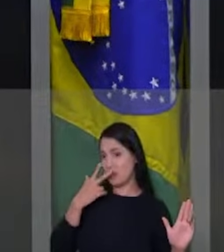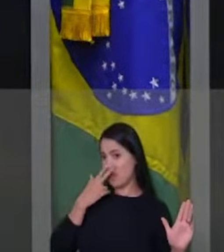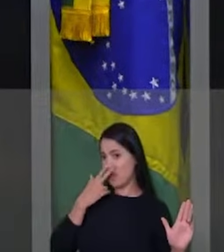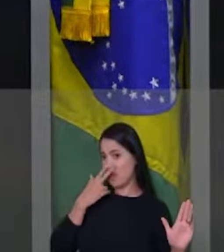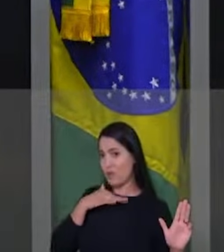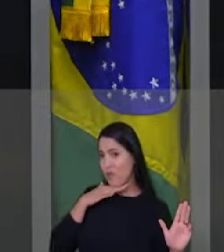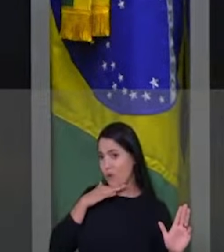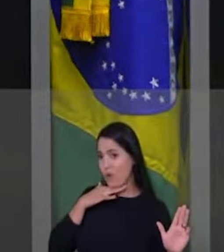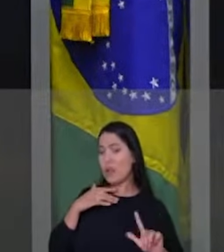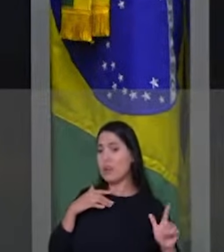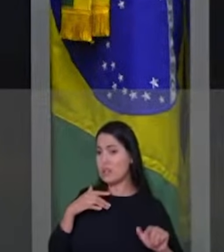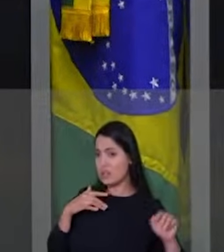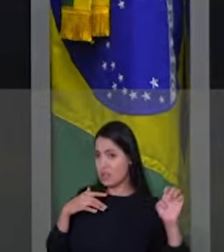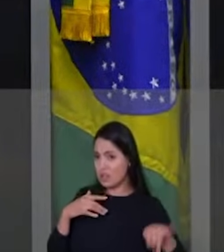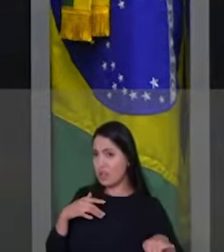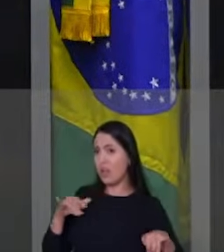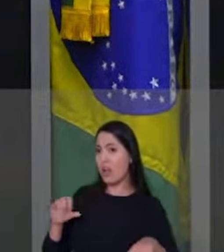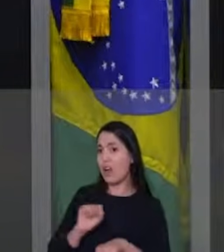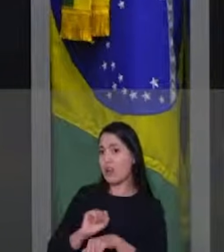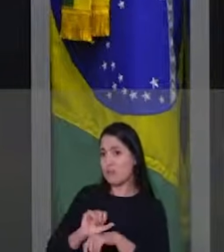indicação do Zanin? Então agora eu vou colocar